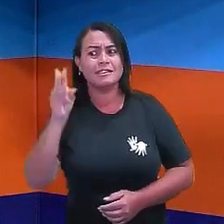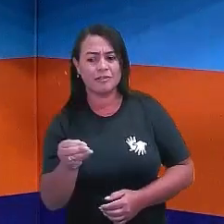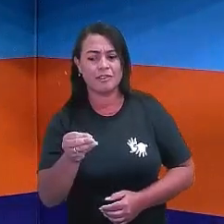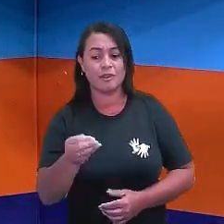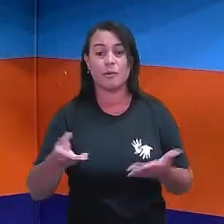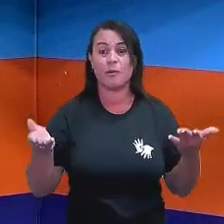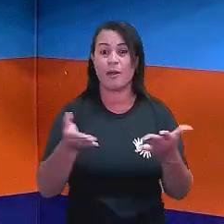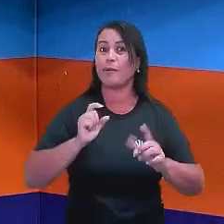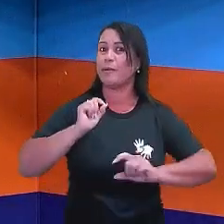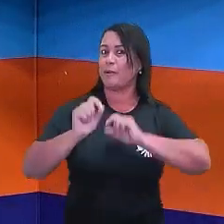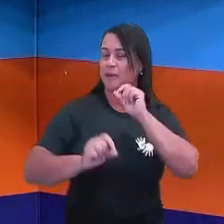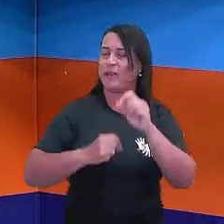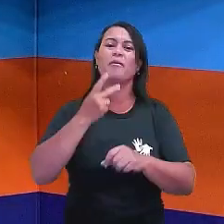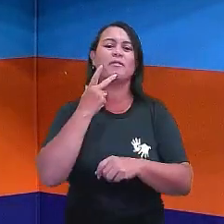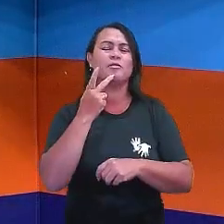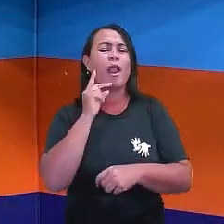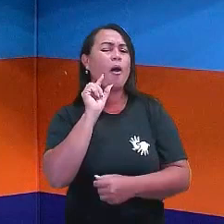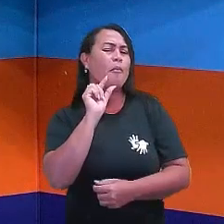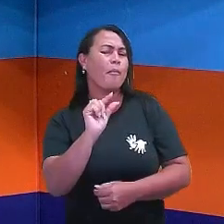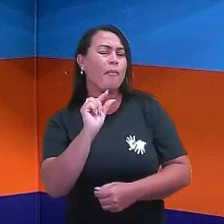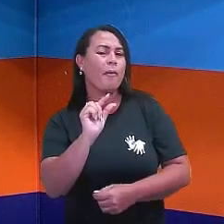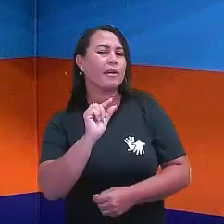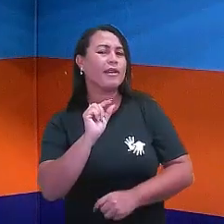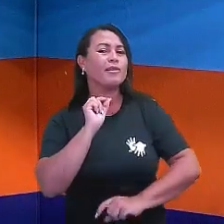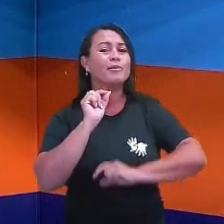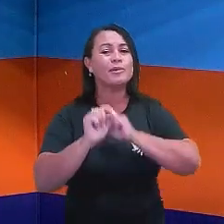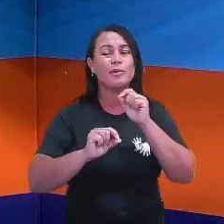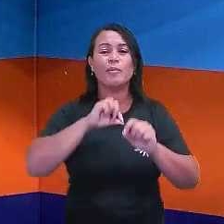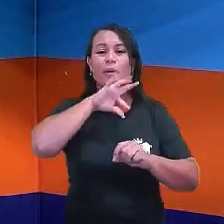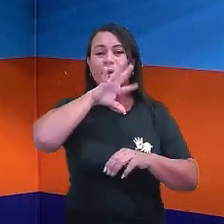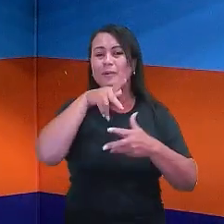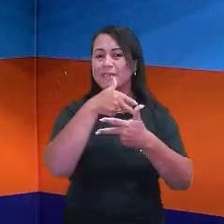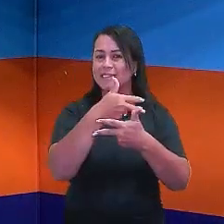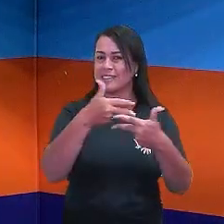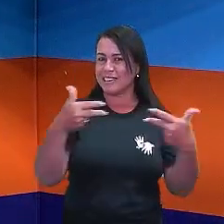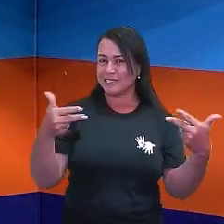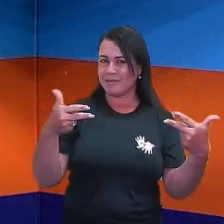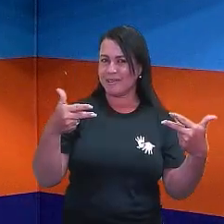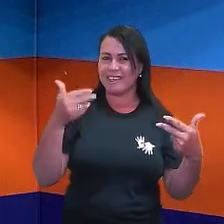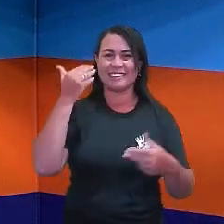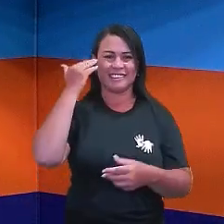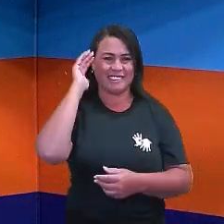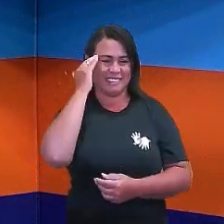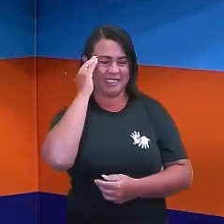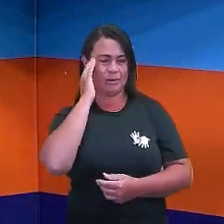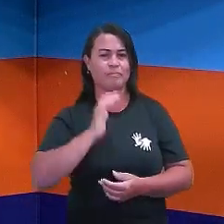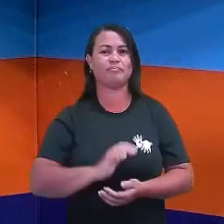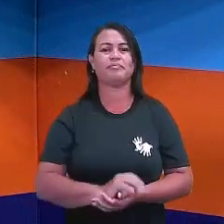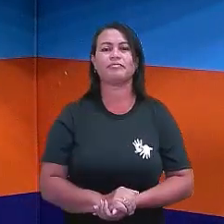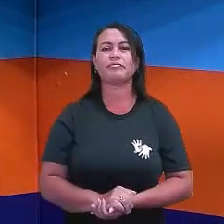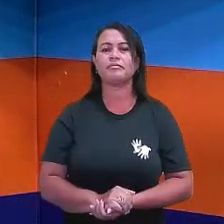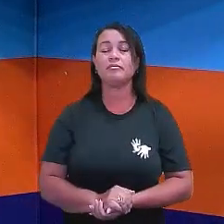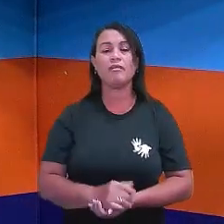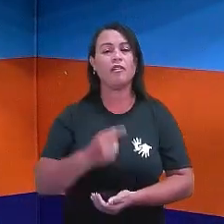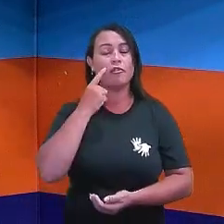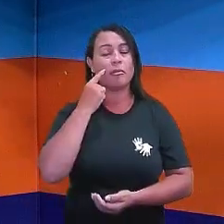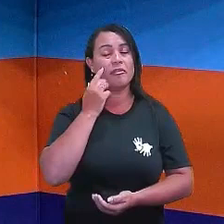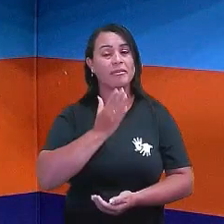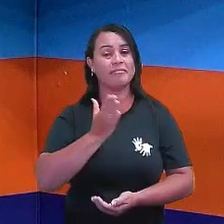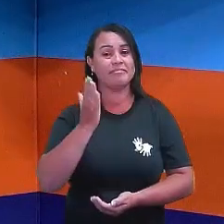é hora da gente falar um pouquinho sobre os animais do continente africano. Vamos